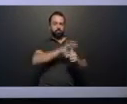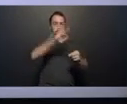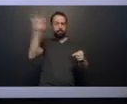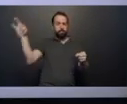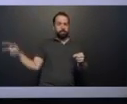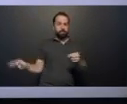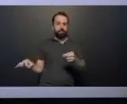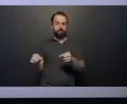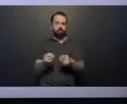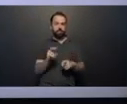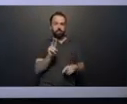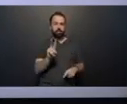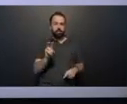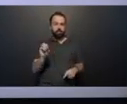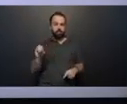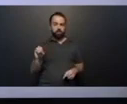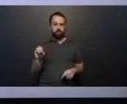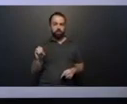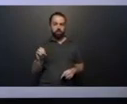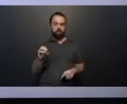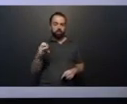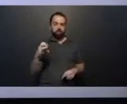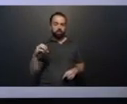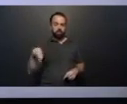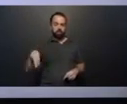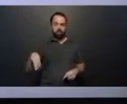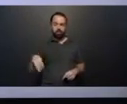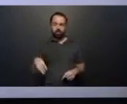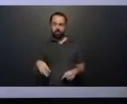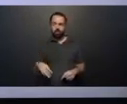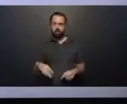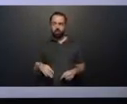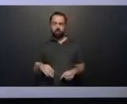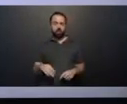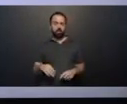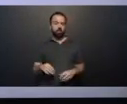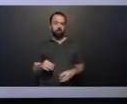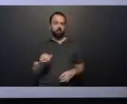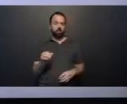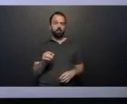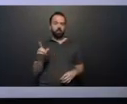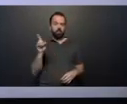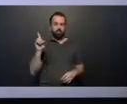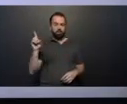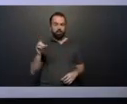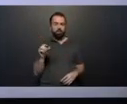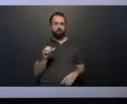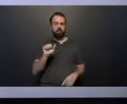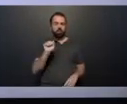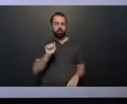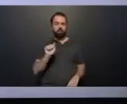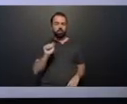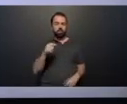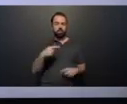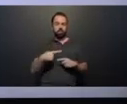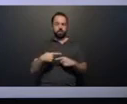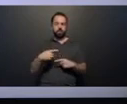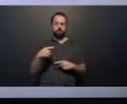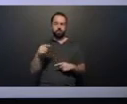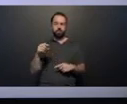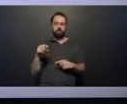Temos aqui a fórmula da área do círculo. π vezes raio ao quadrado. Vamos substituir, então, os